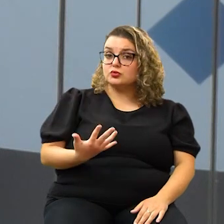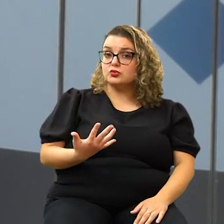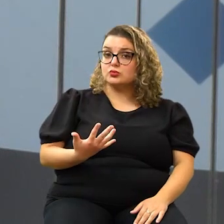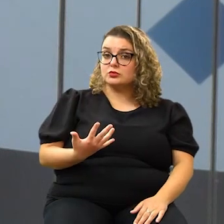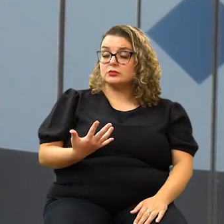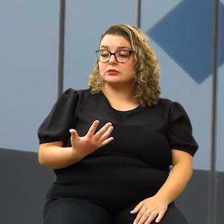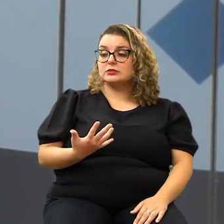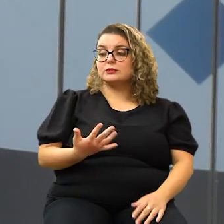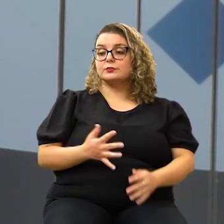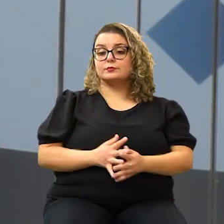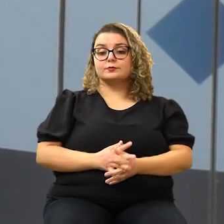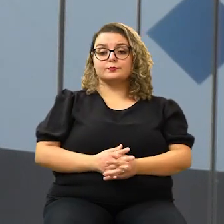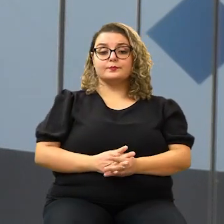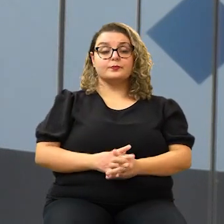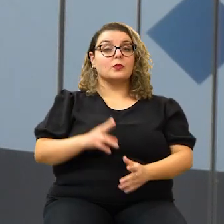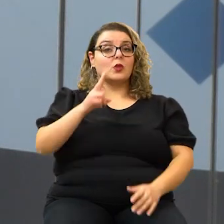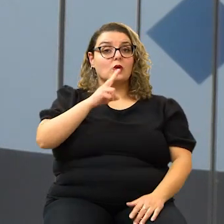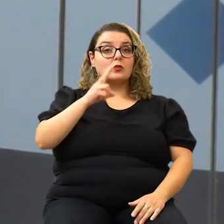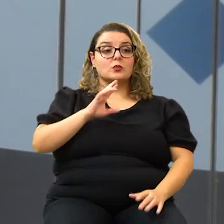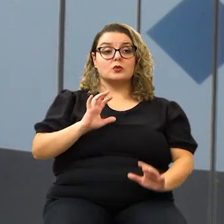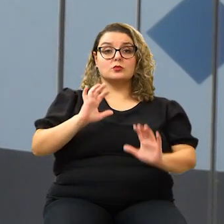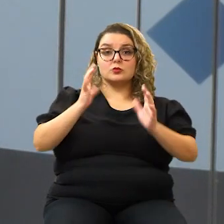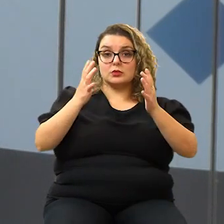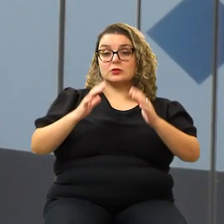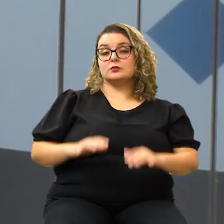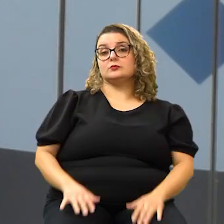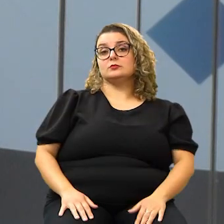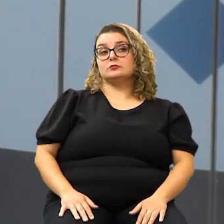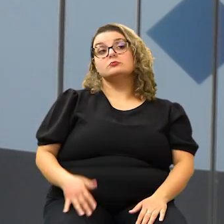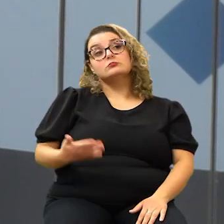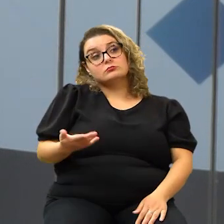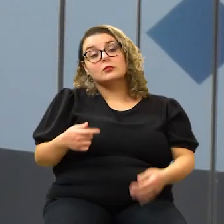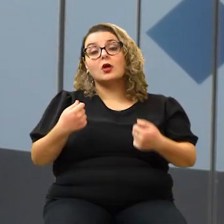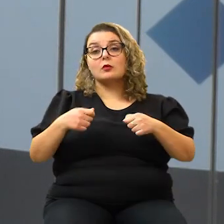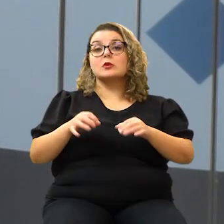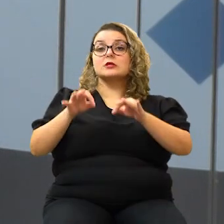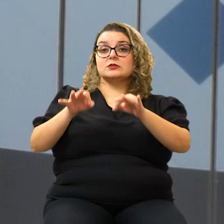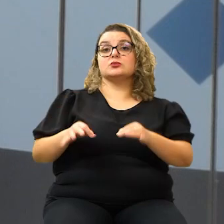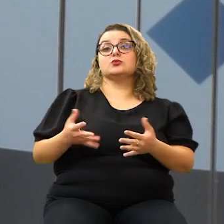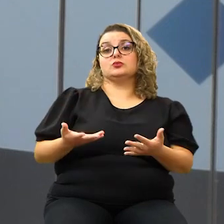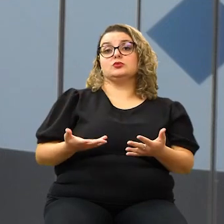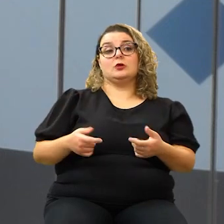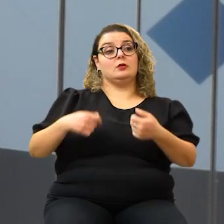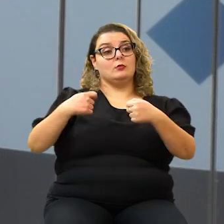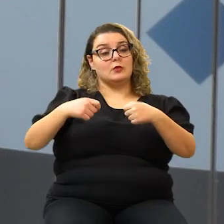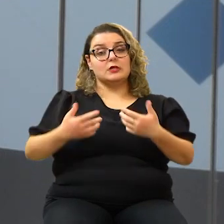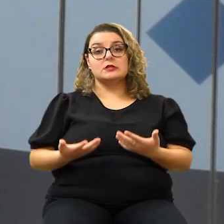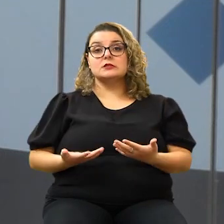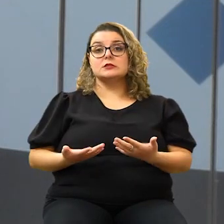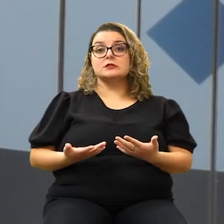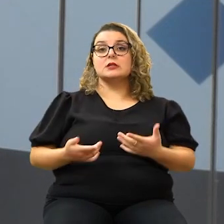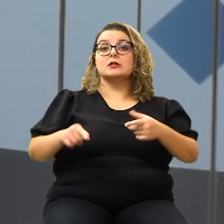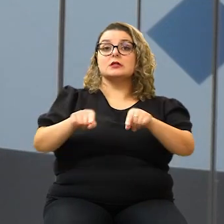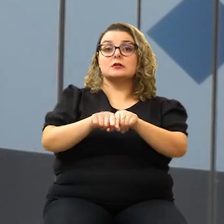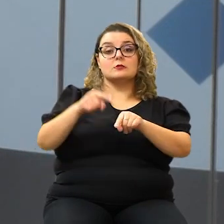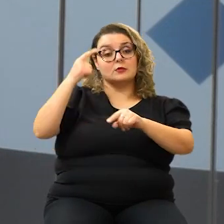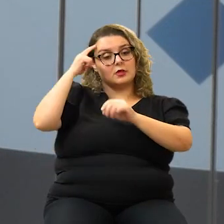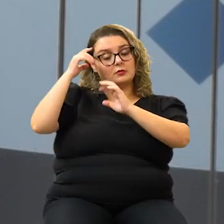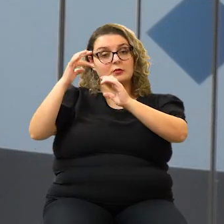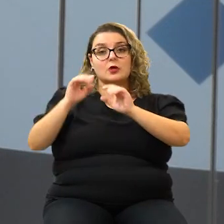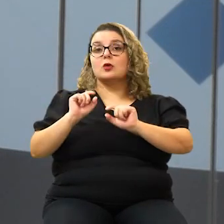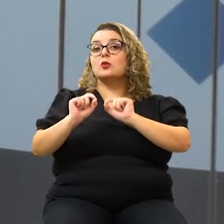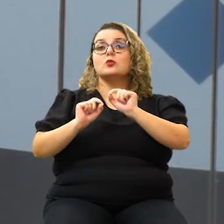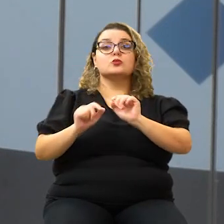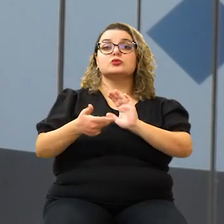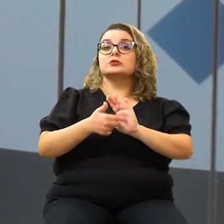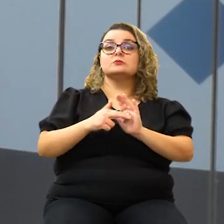as emergências climáticas, né? Mas ela precisa ser justa, ela precisa ser também pensada. O que significa